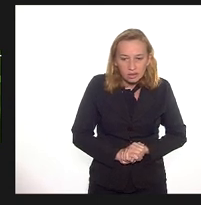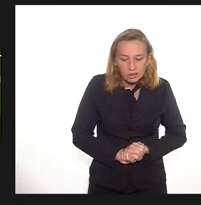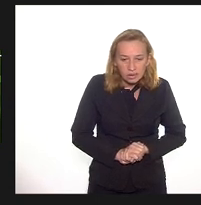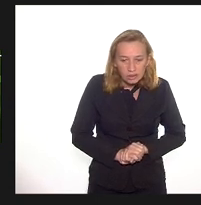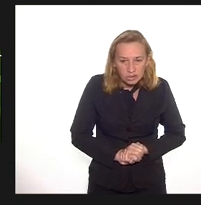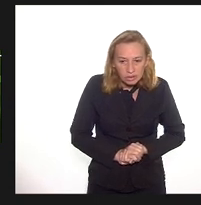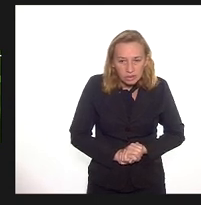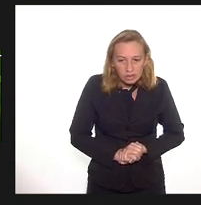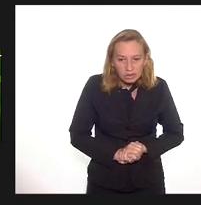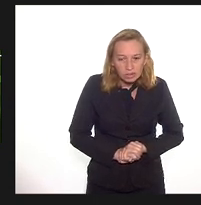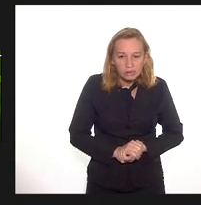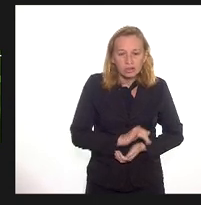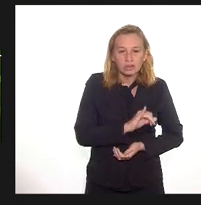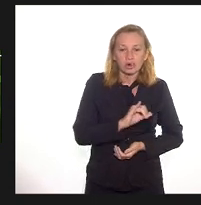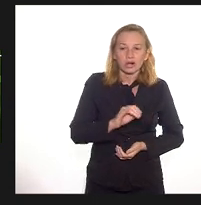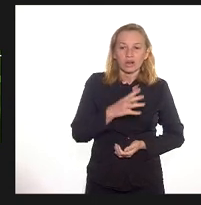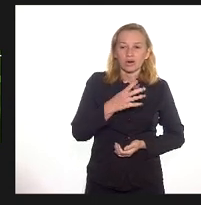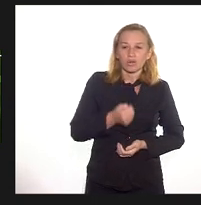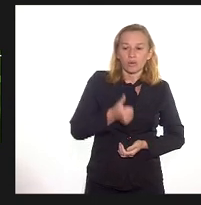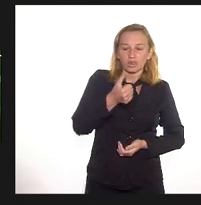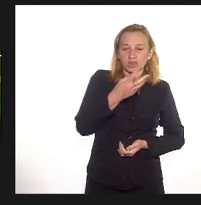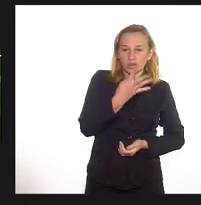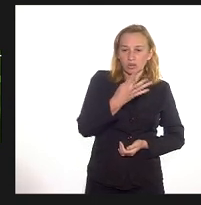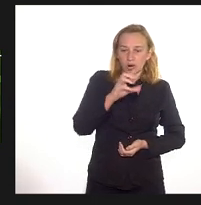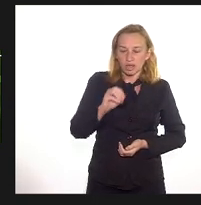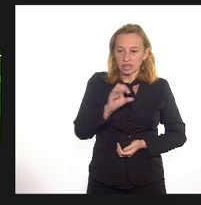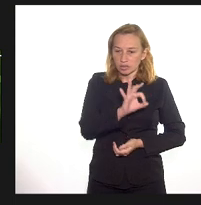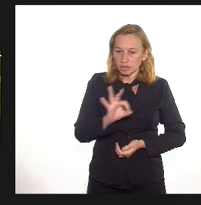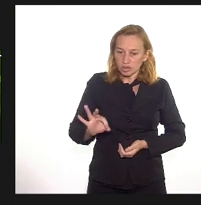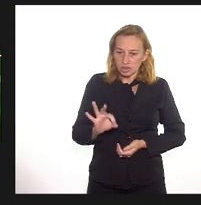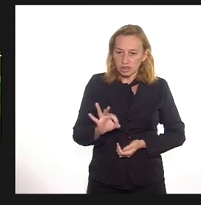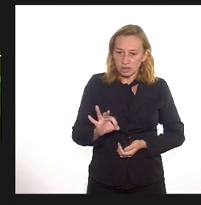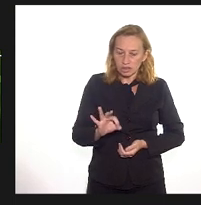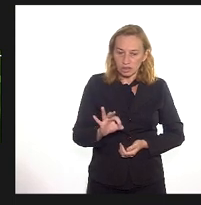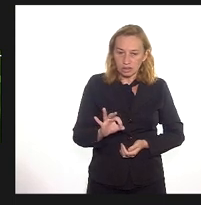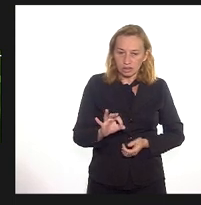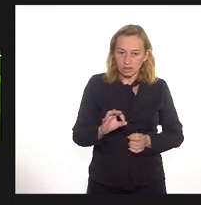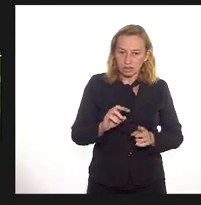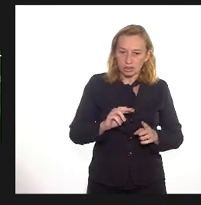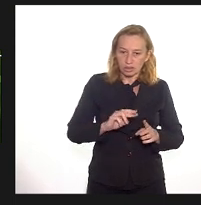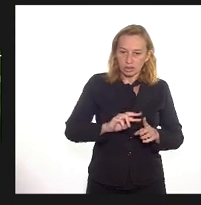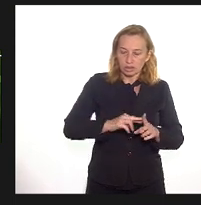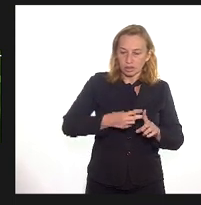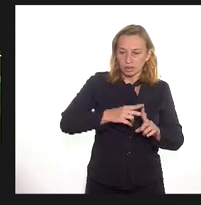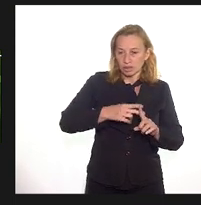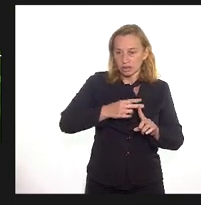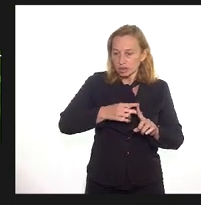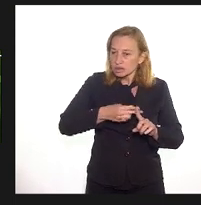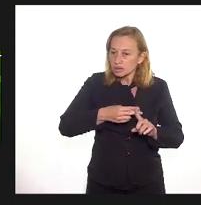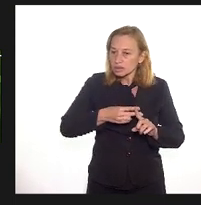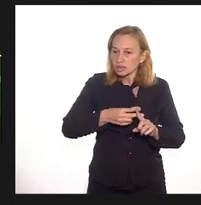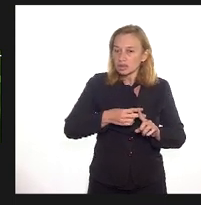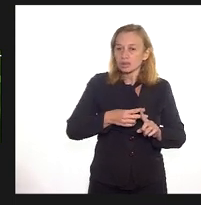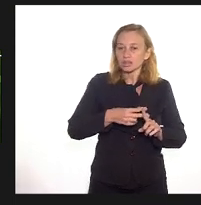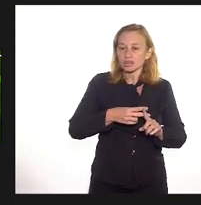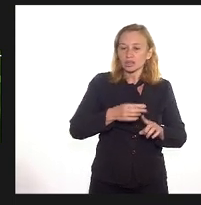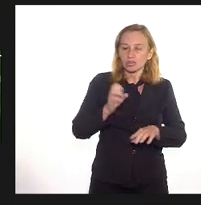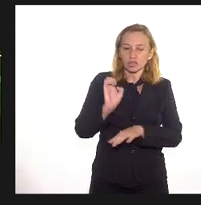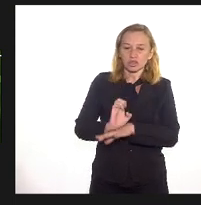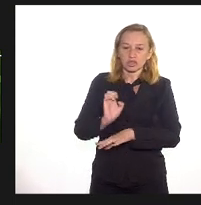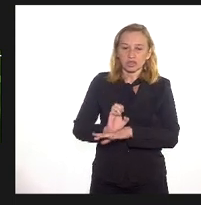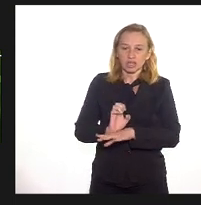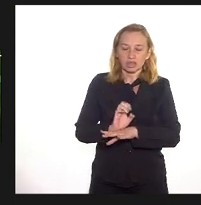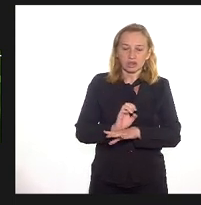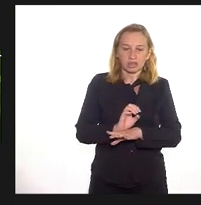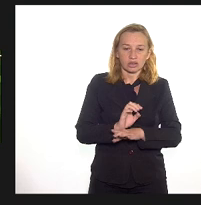de quase 40%. Então, a alíquota que sobra para o Estado não passa de, ou